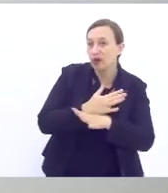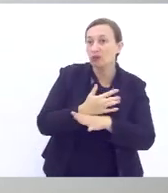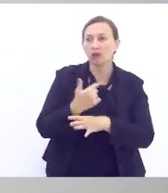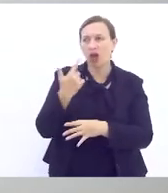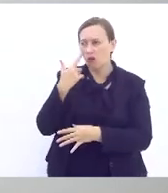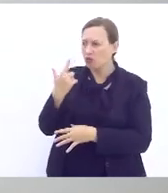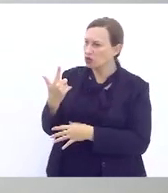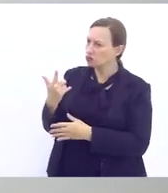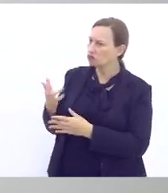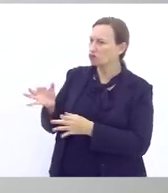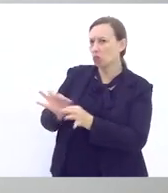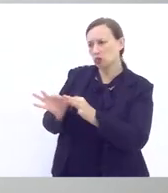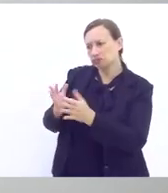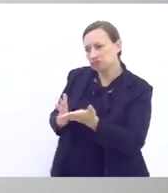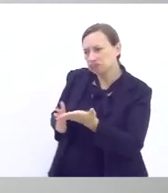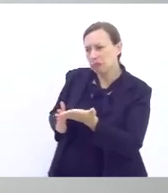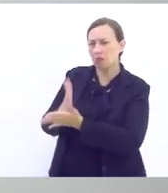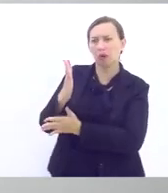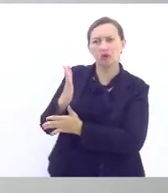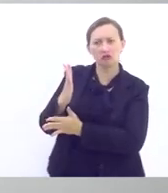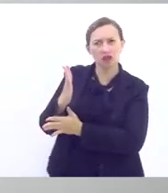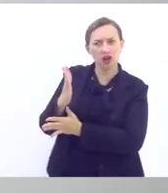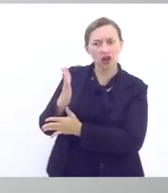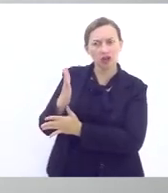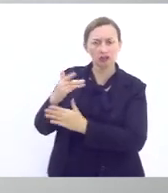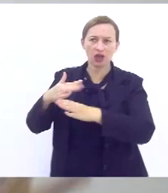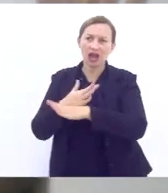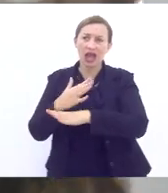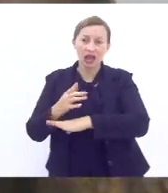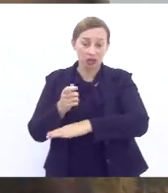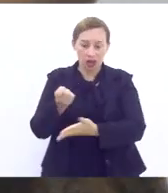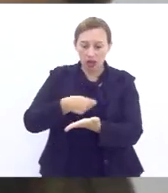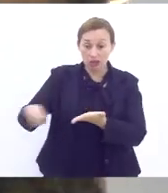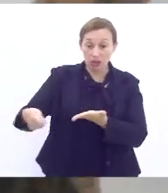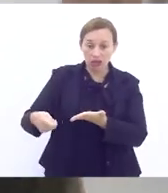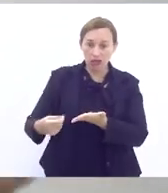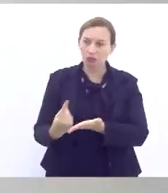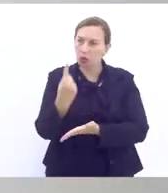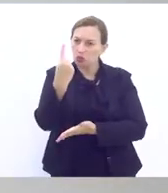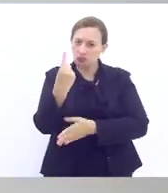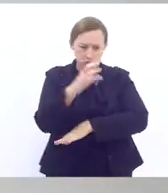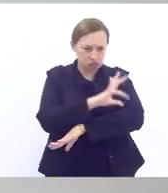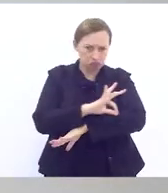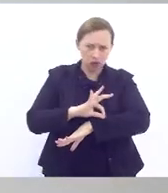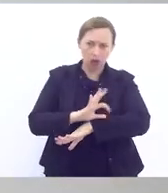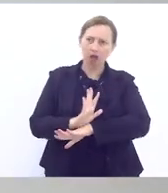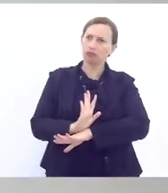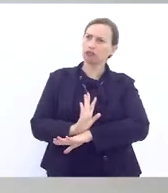aprovado de Urbanismo Assinado por Engenheiro opa opa